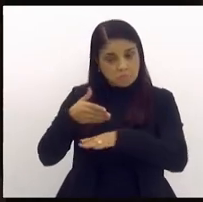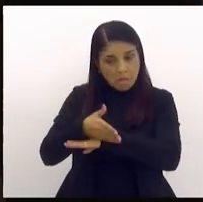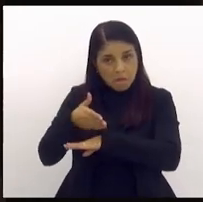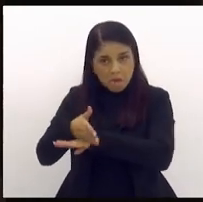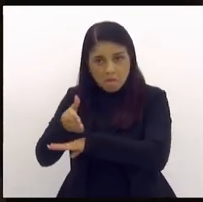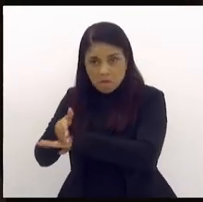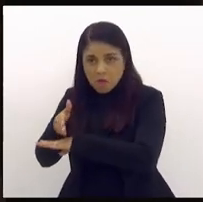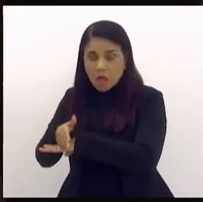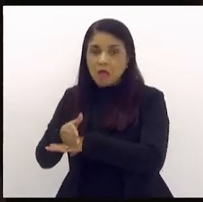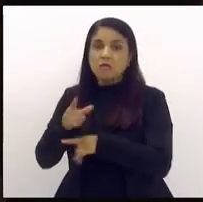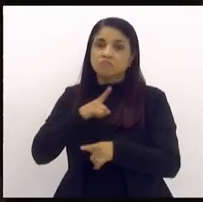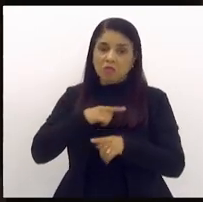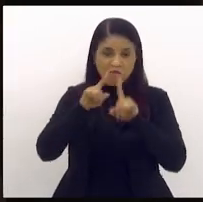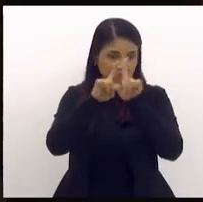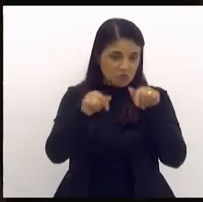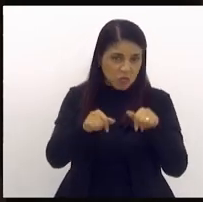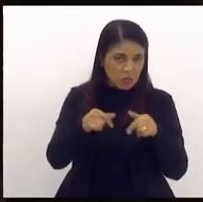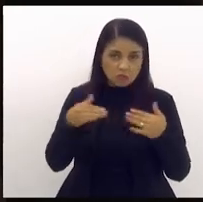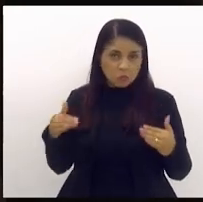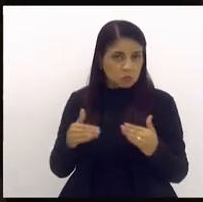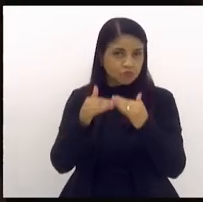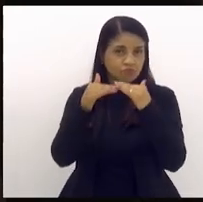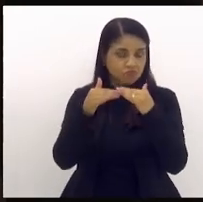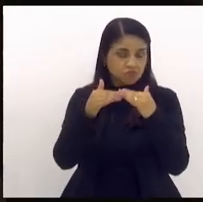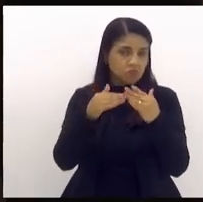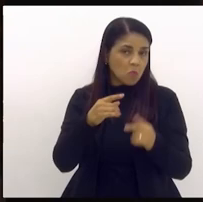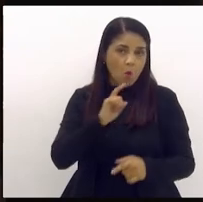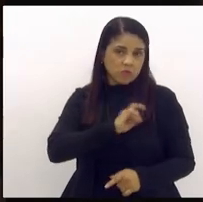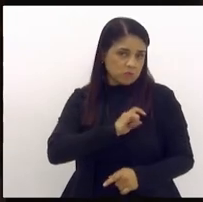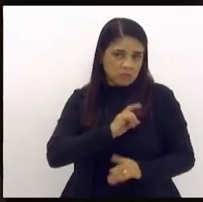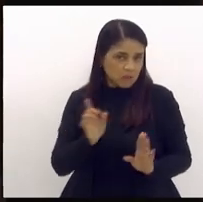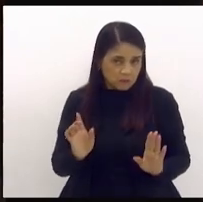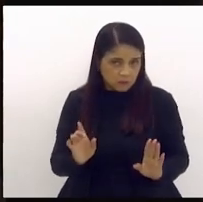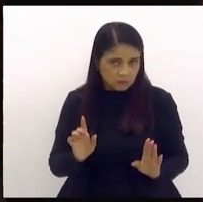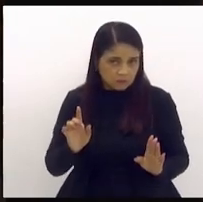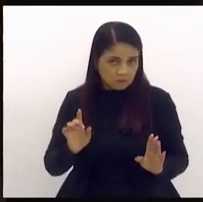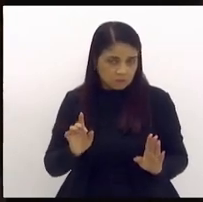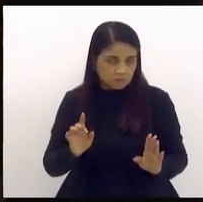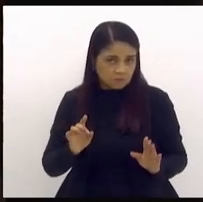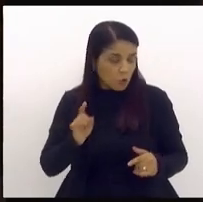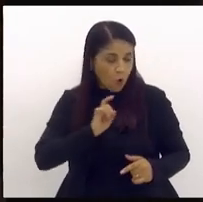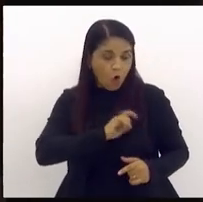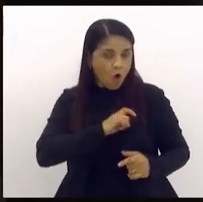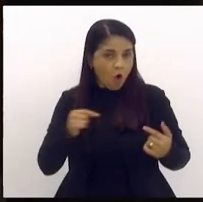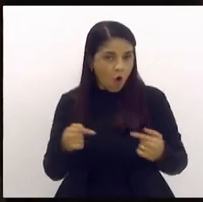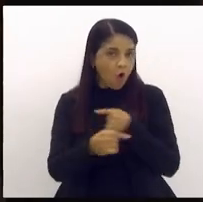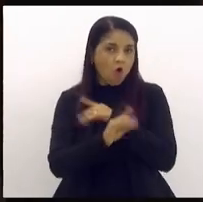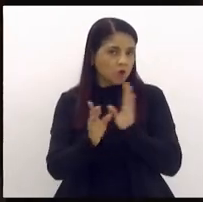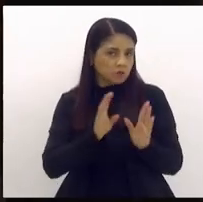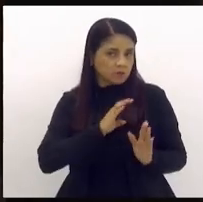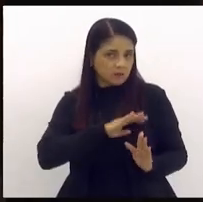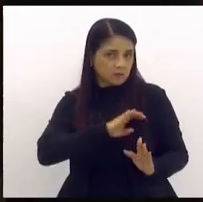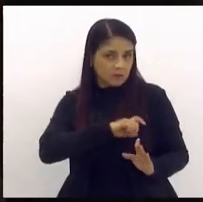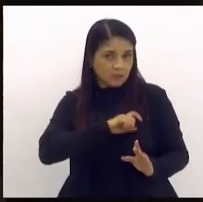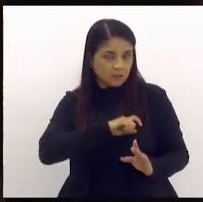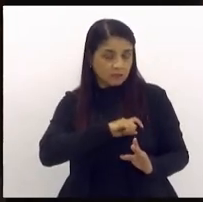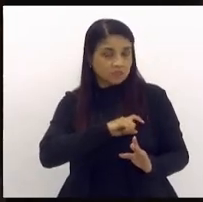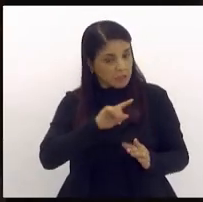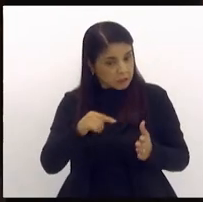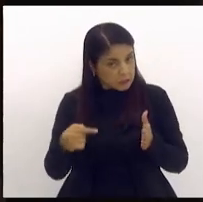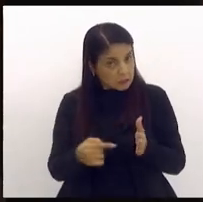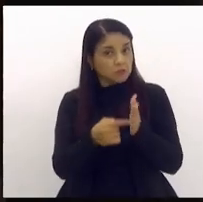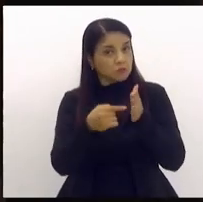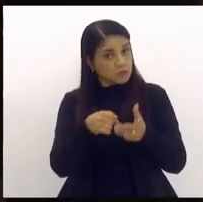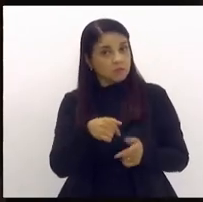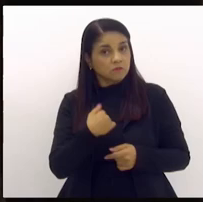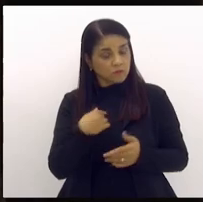que não comungam e não compactuam com a sacanagem, e eles mesmos denunciam para a gente. Eles mesmos